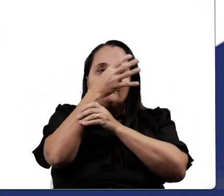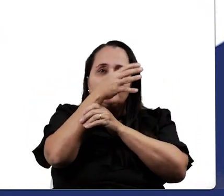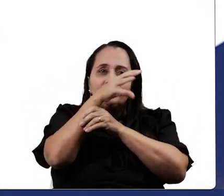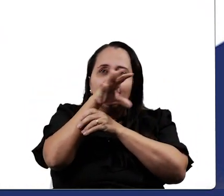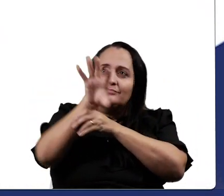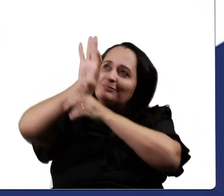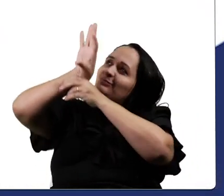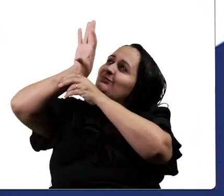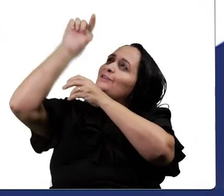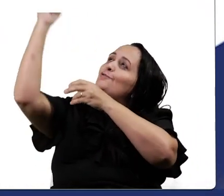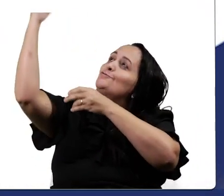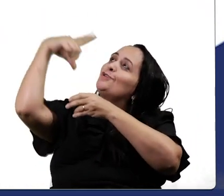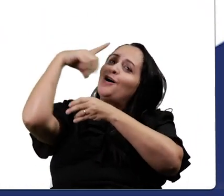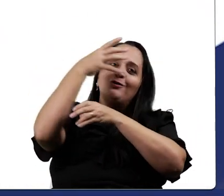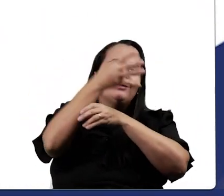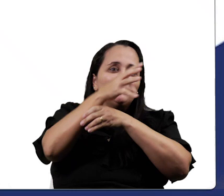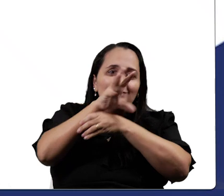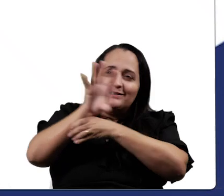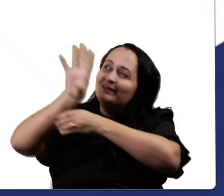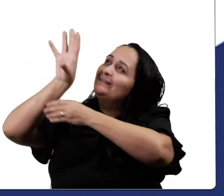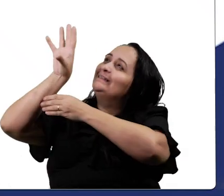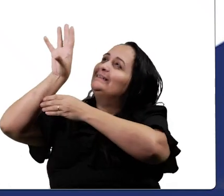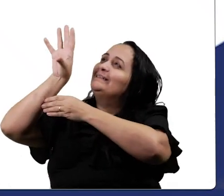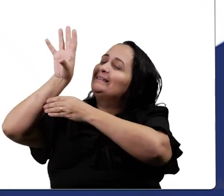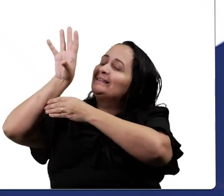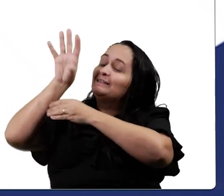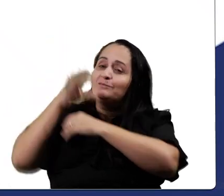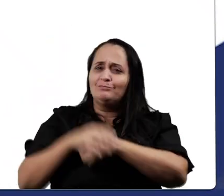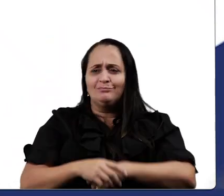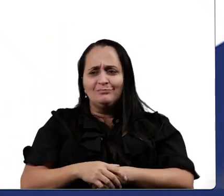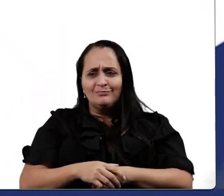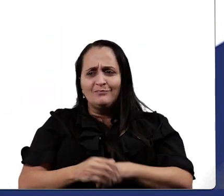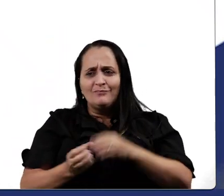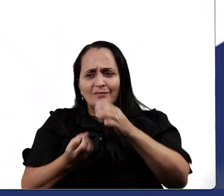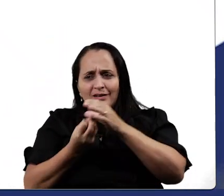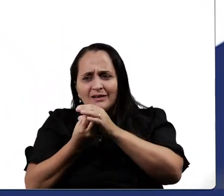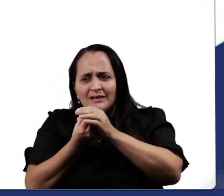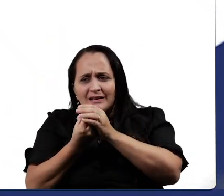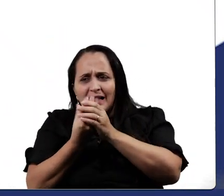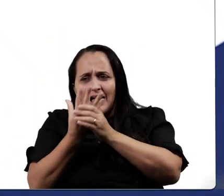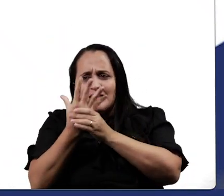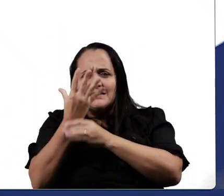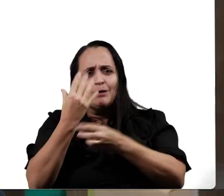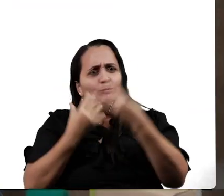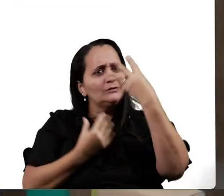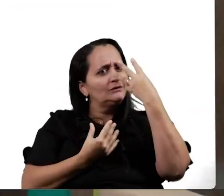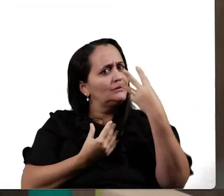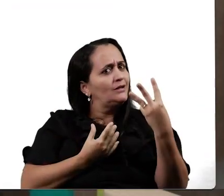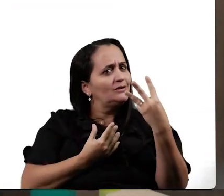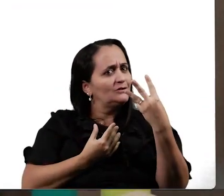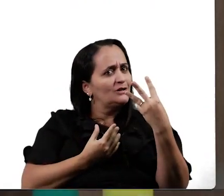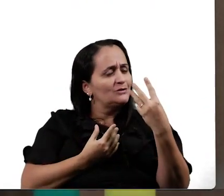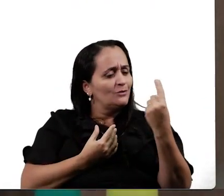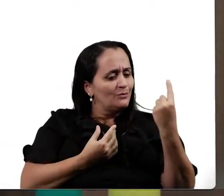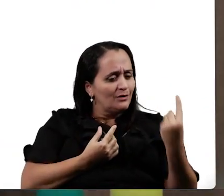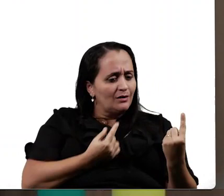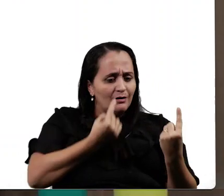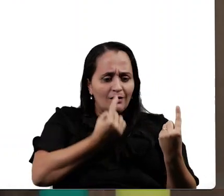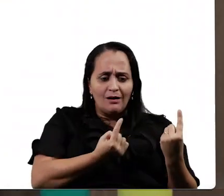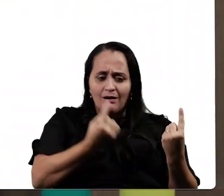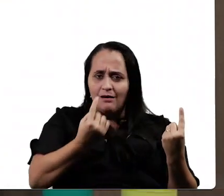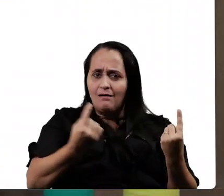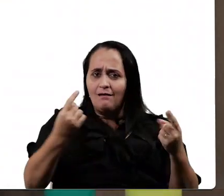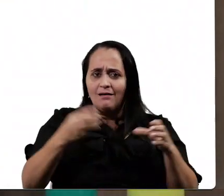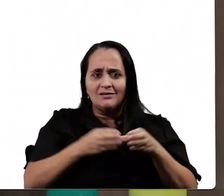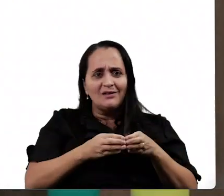três Girassóis em cada vaso quantos geraçoes ela tem ao todo Vamos lá olha aqui